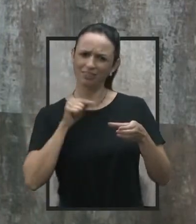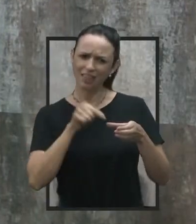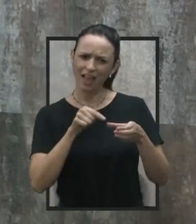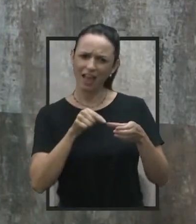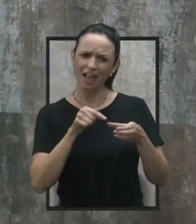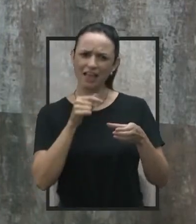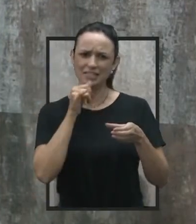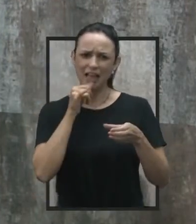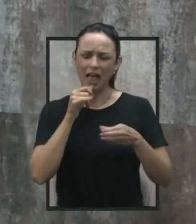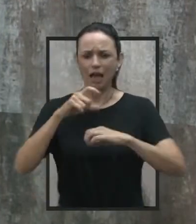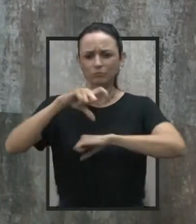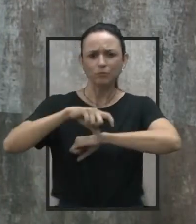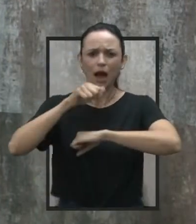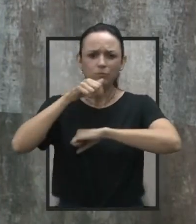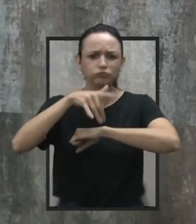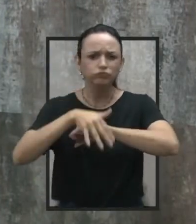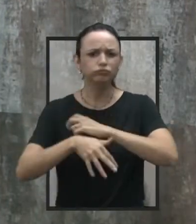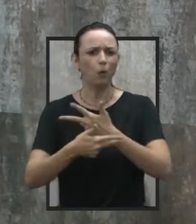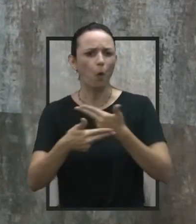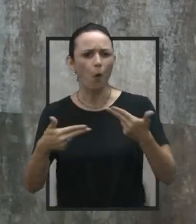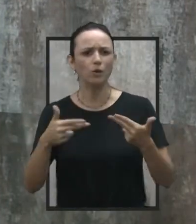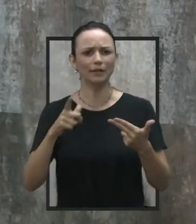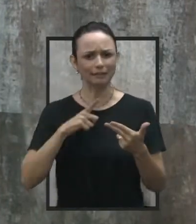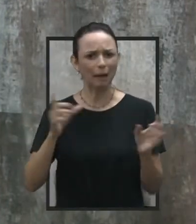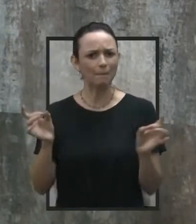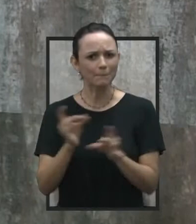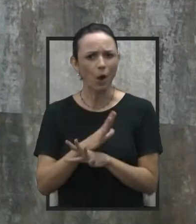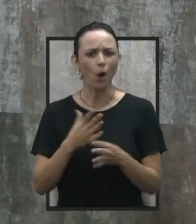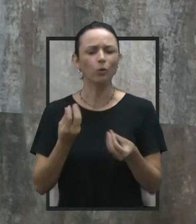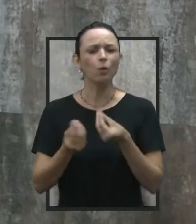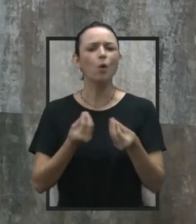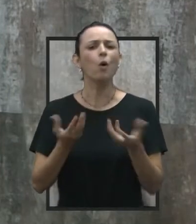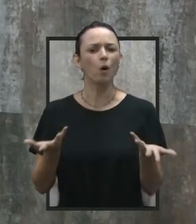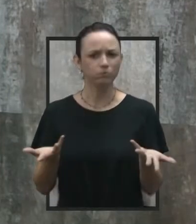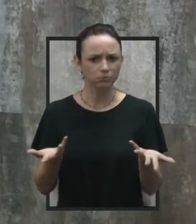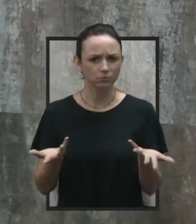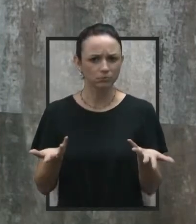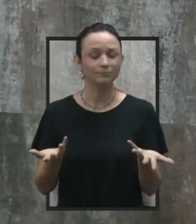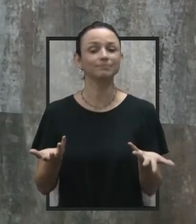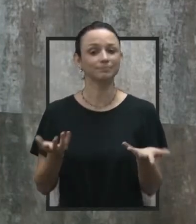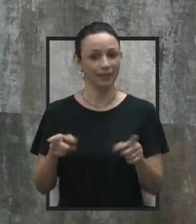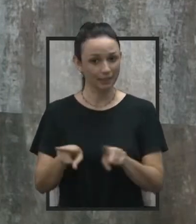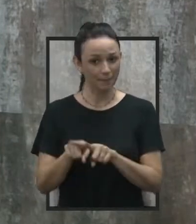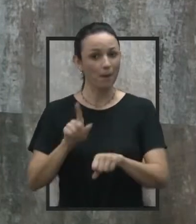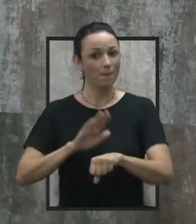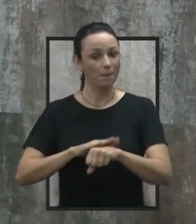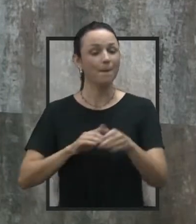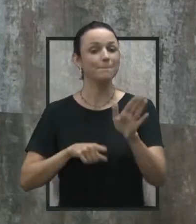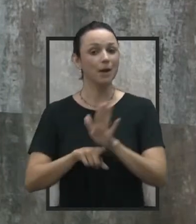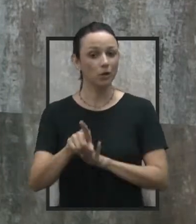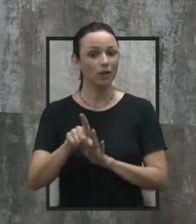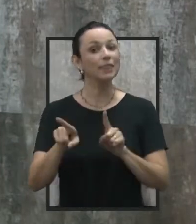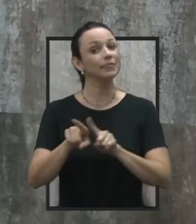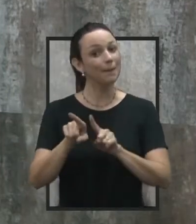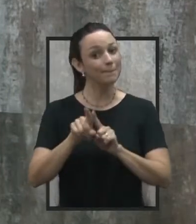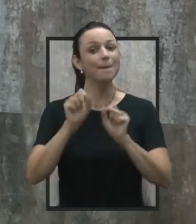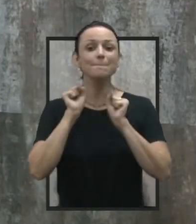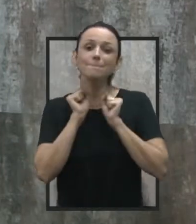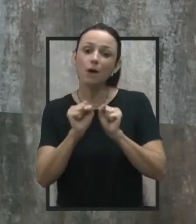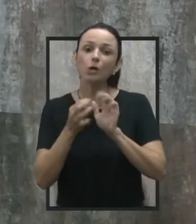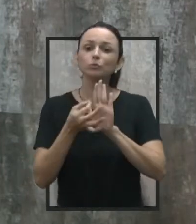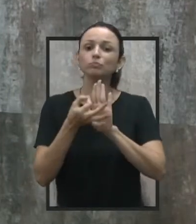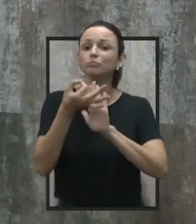algo aqui, como uma galeria pluvial prevista para ser executada, por exemplo? Então é o momento de perguntar, mas também o momento de